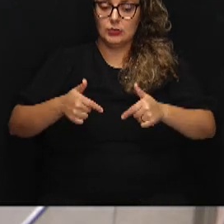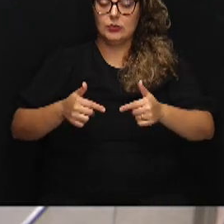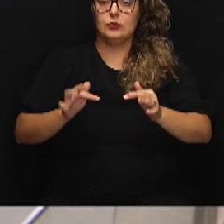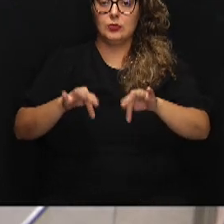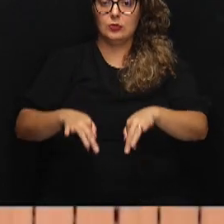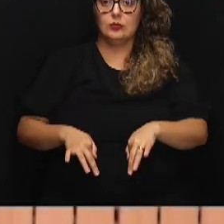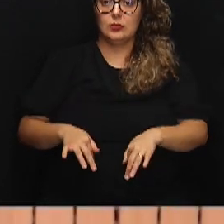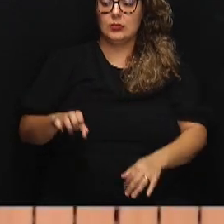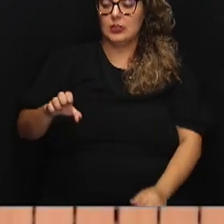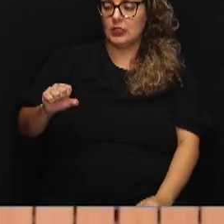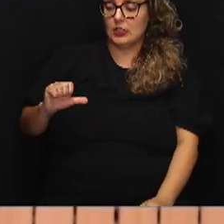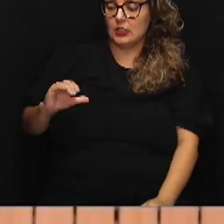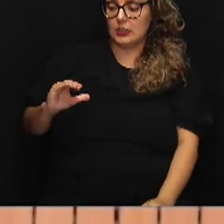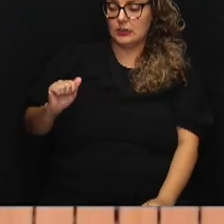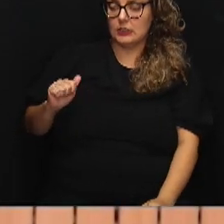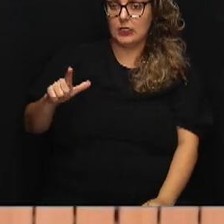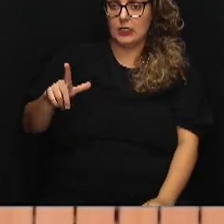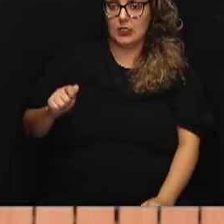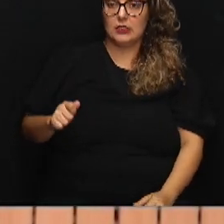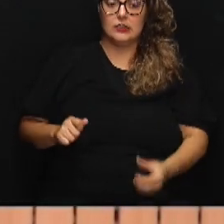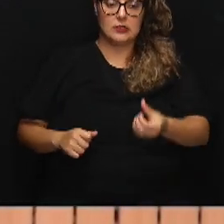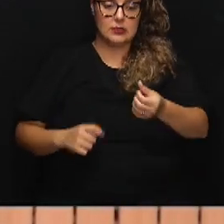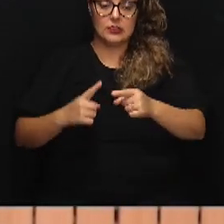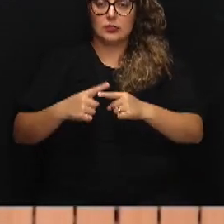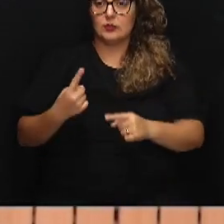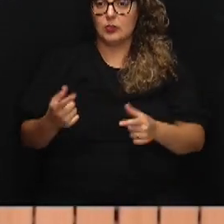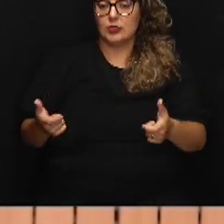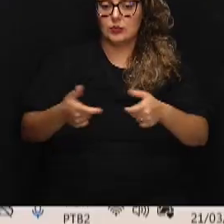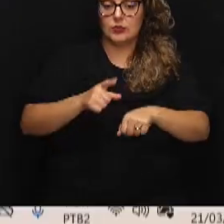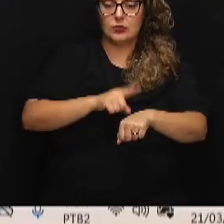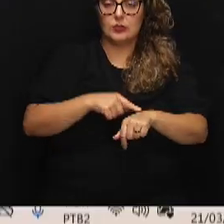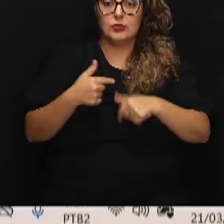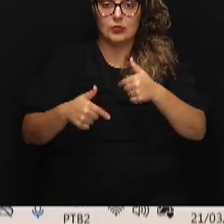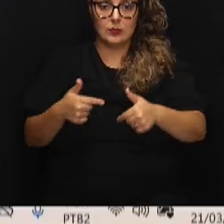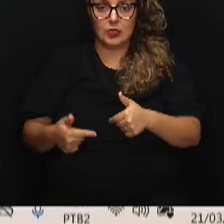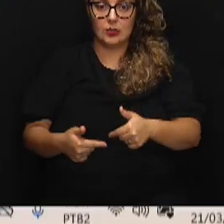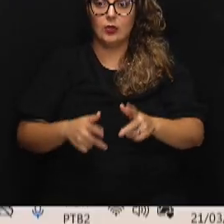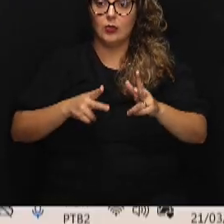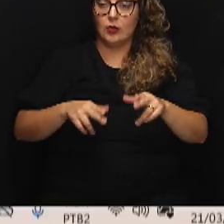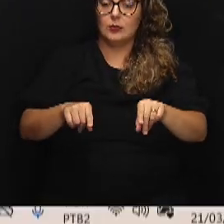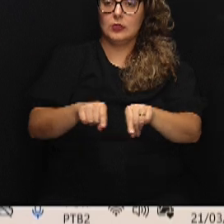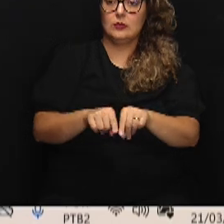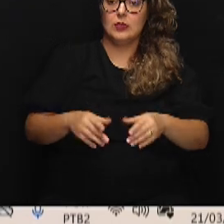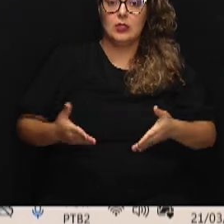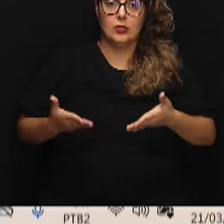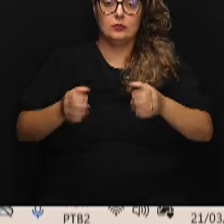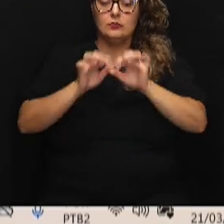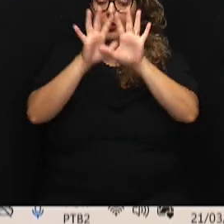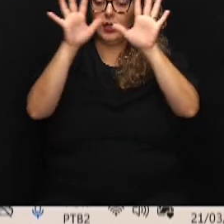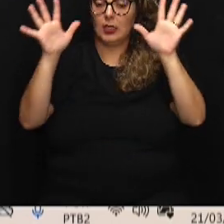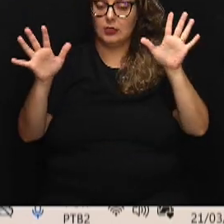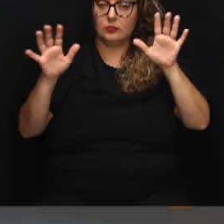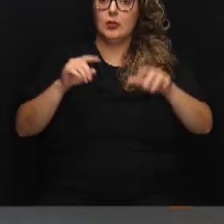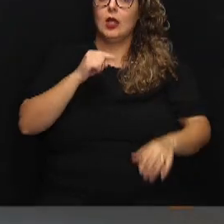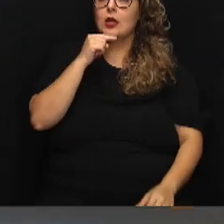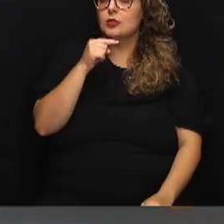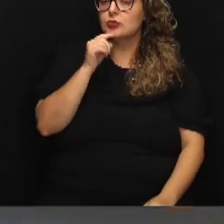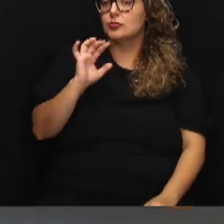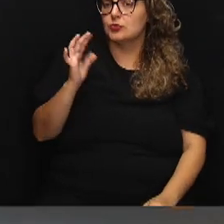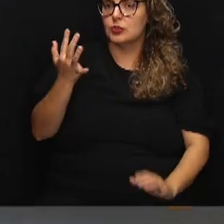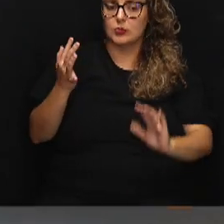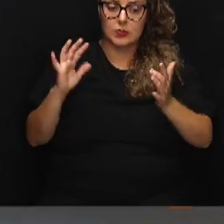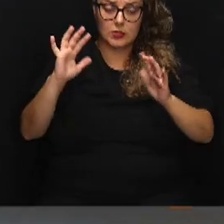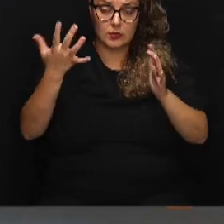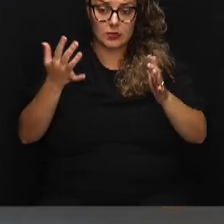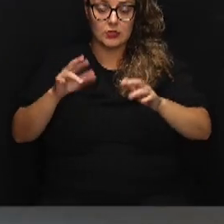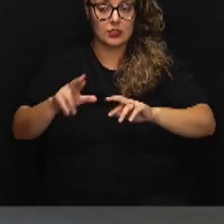escala 6x1 e a redução da jornada de trabalho, bem como trazer luz às dúvidas surgidas nos